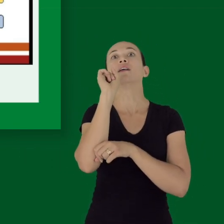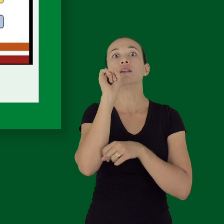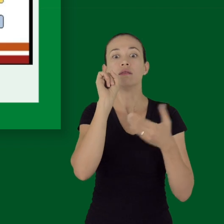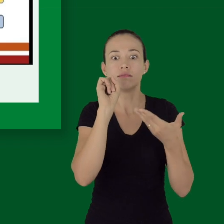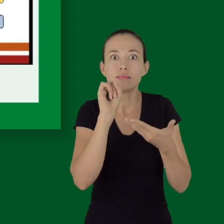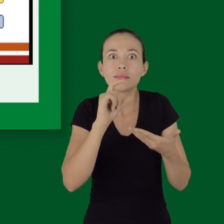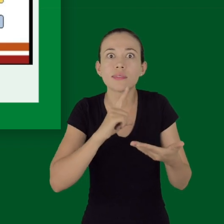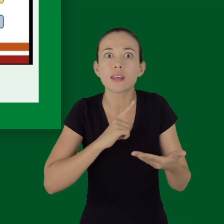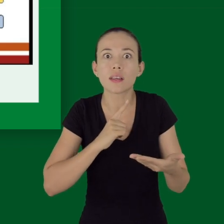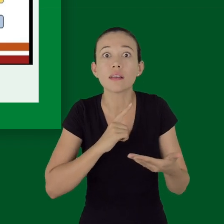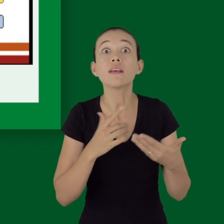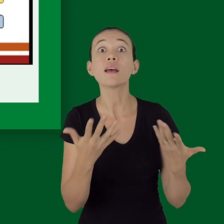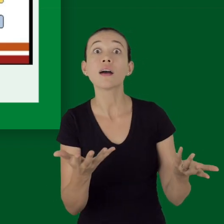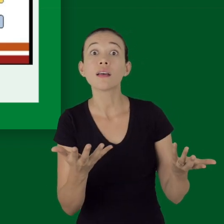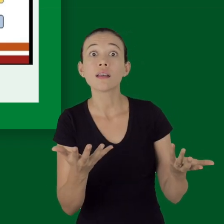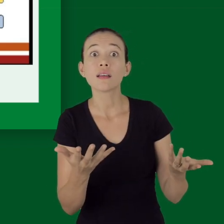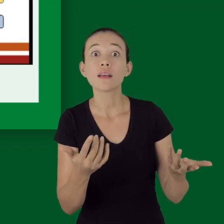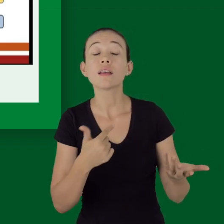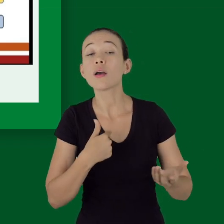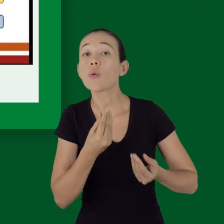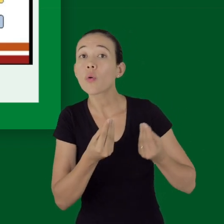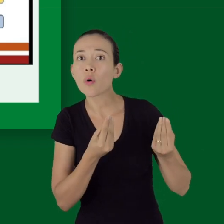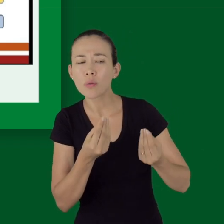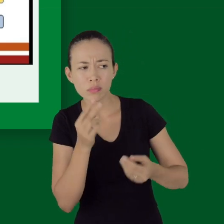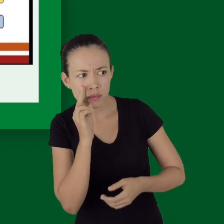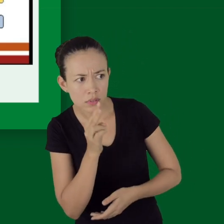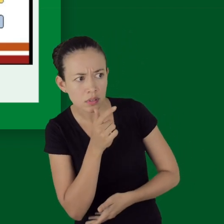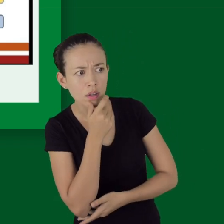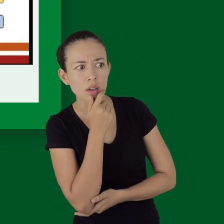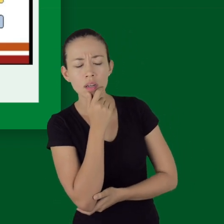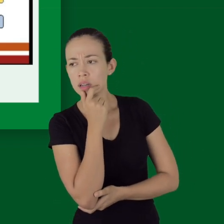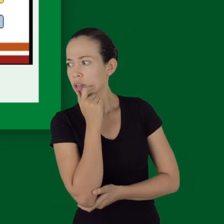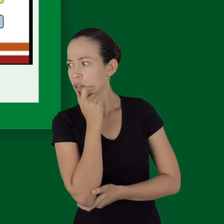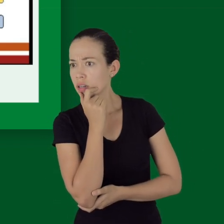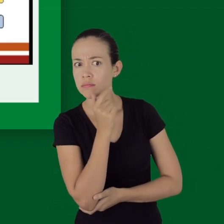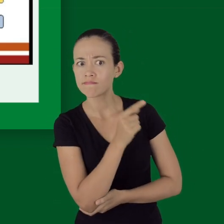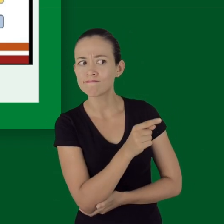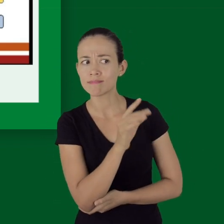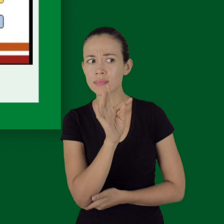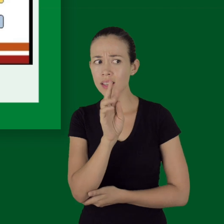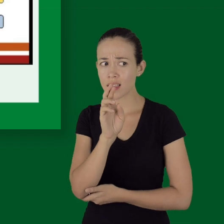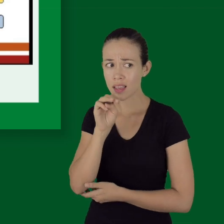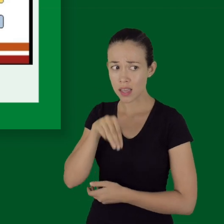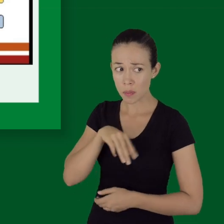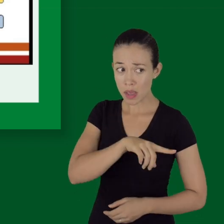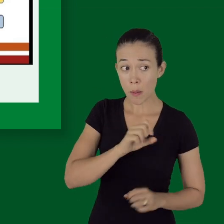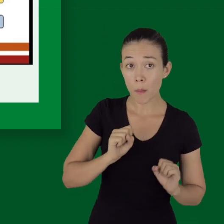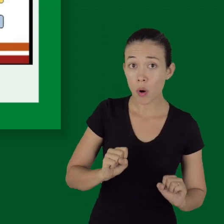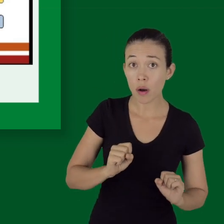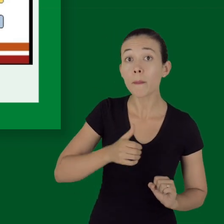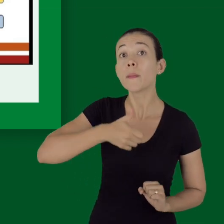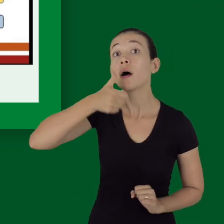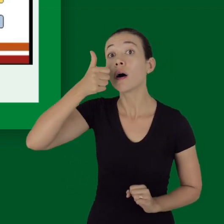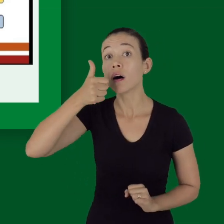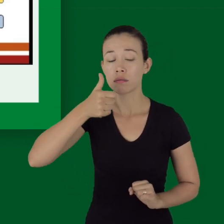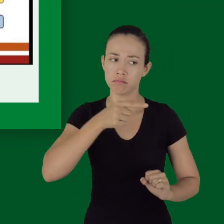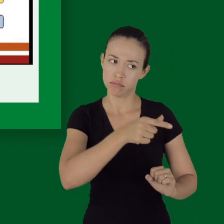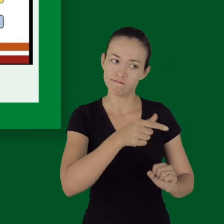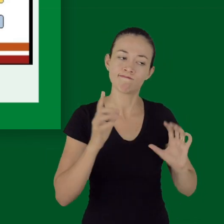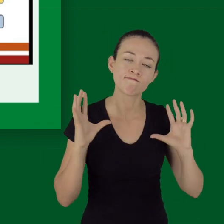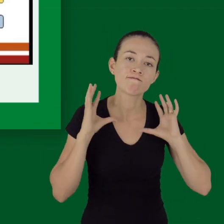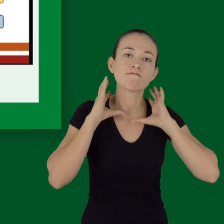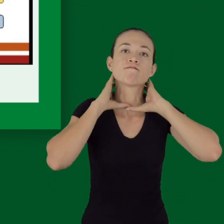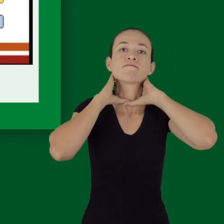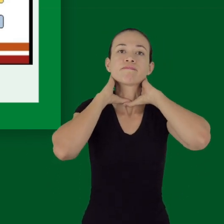qualquer mecanismo sugestivo de lesão, imobiliza. Paciente perdeu o gládulo, imobiliza. Paciente queixou dor,